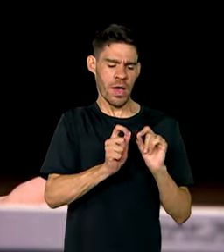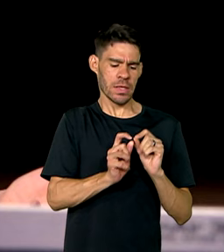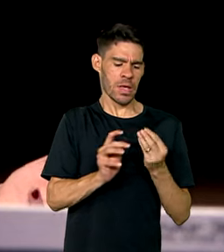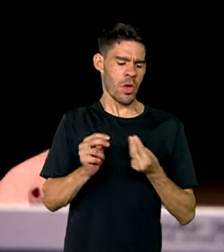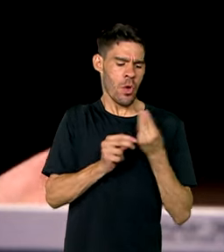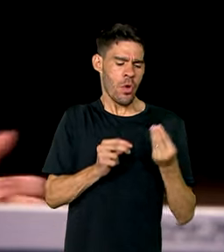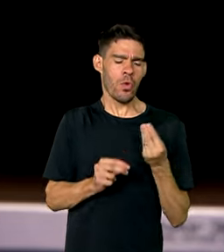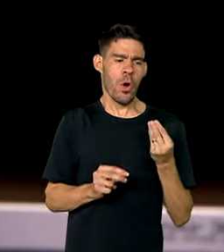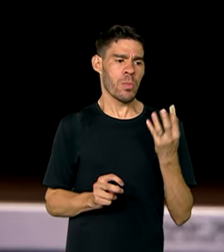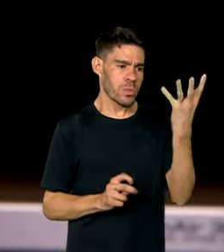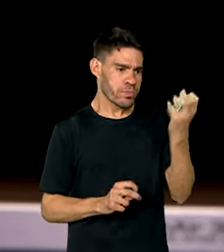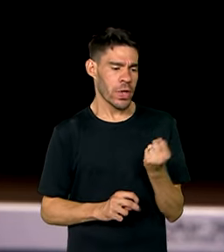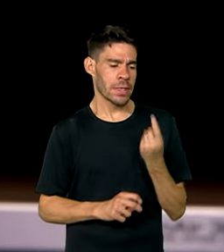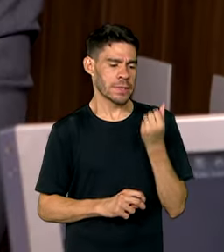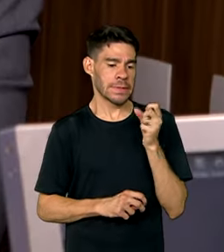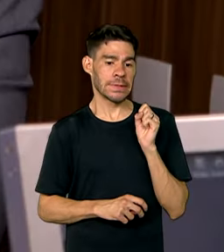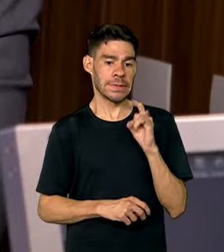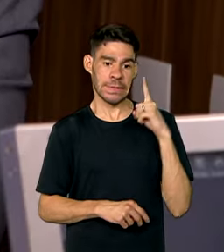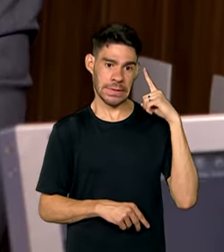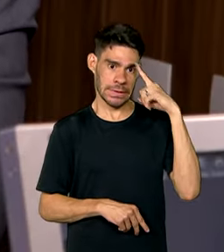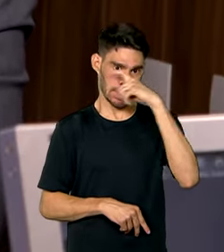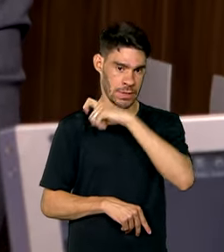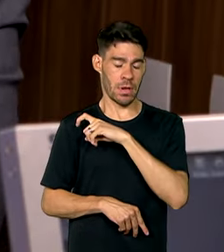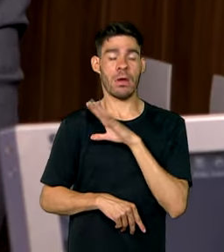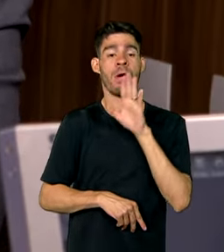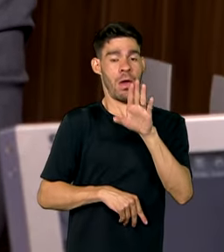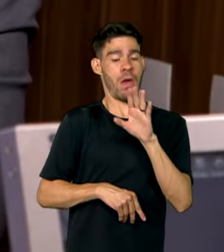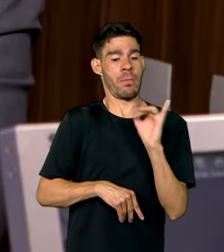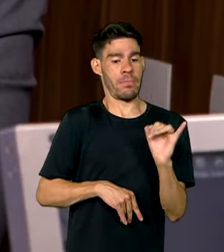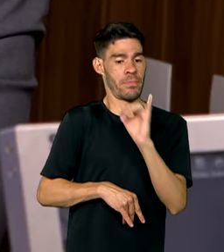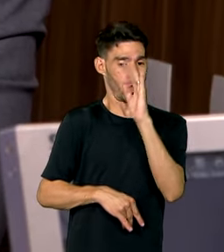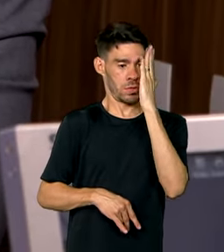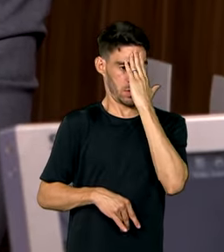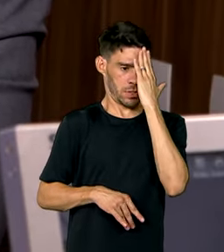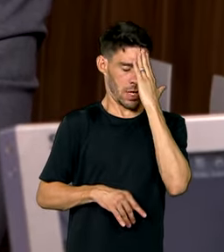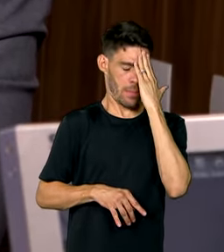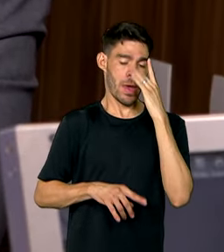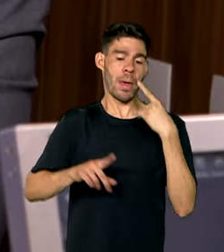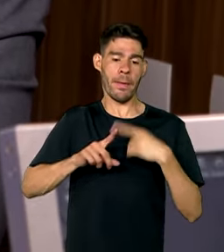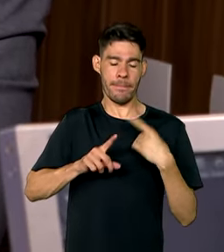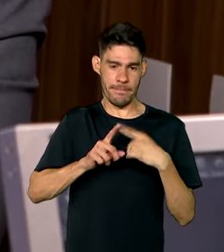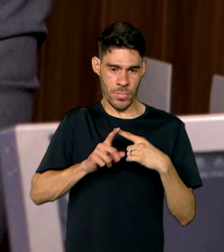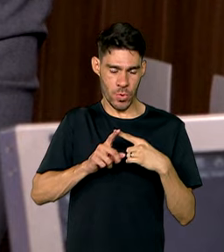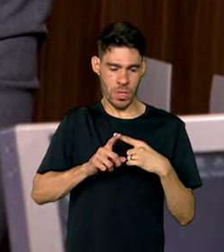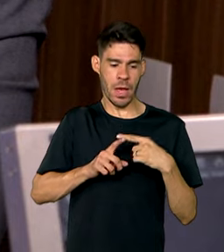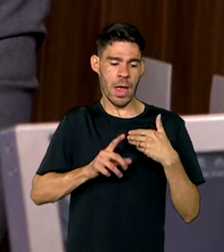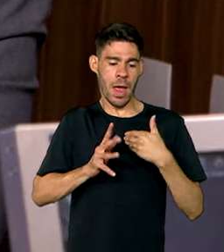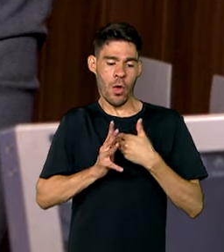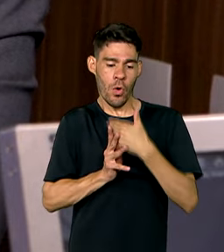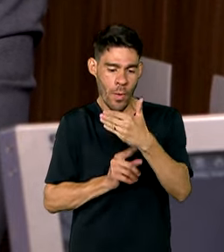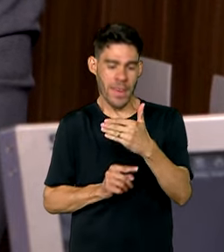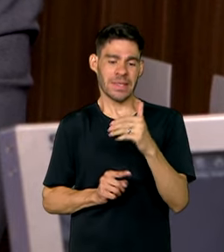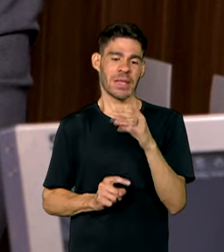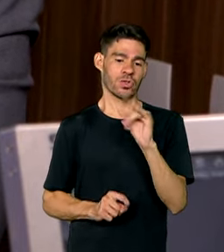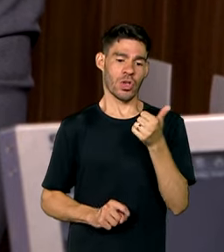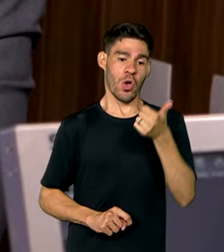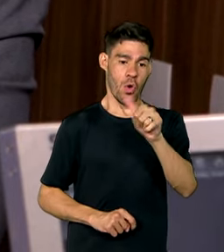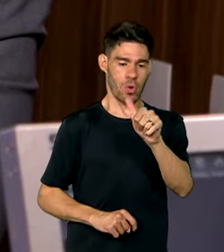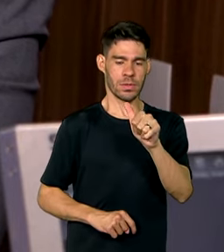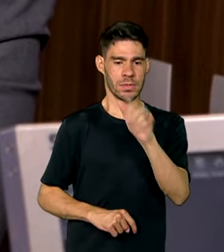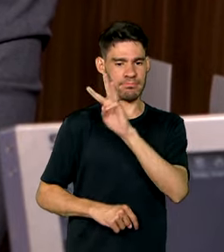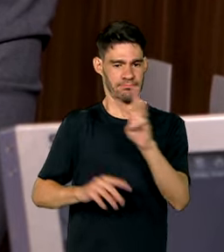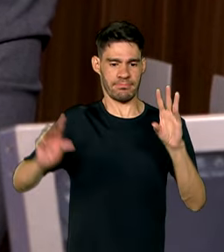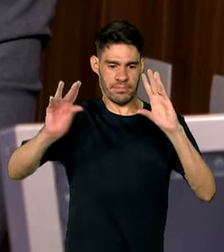pode reaver esse dinheiro se ele começar a ter dificuldade? Aqui é muito importante ficar atento, porque, como foi dito, a gente, a partir do dia 11, vai derrubar esses